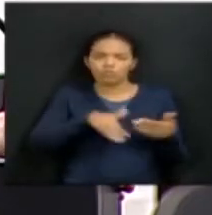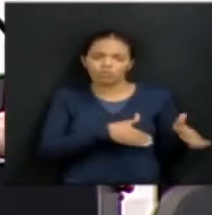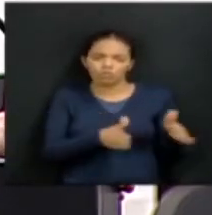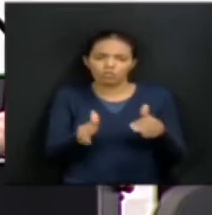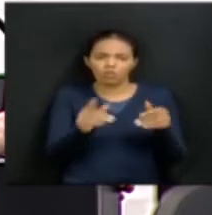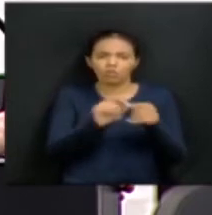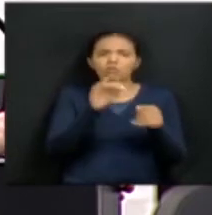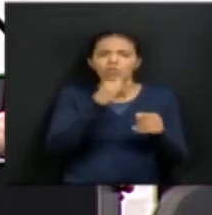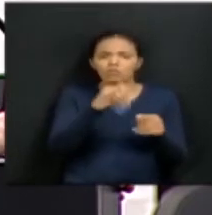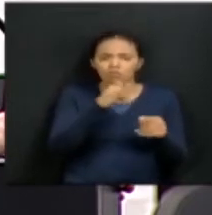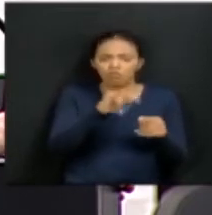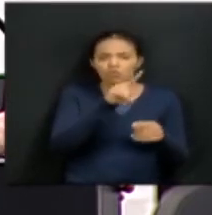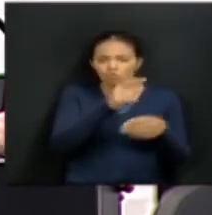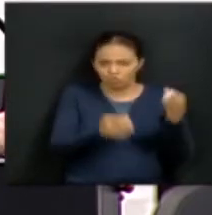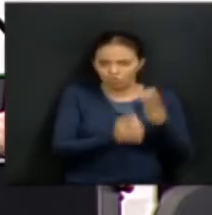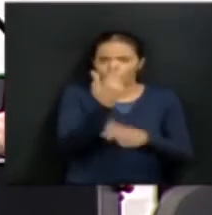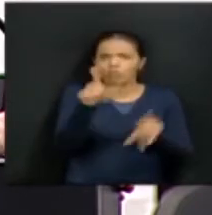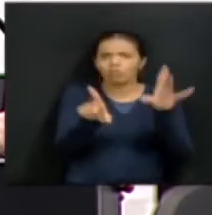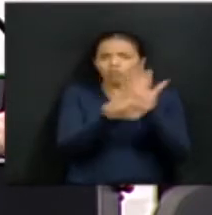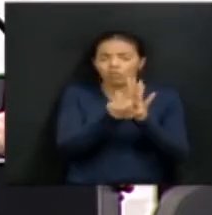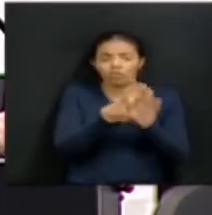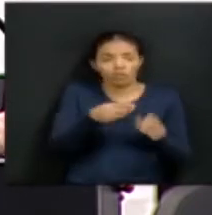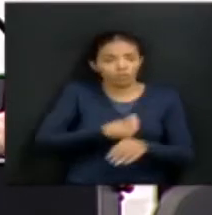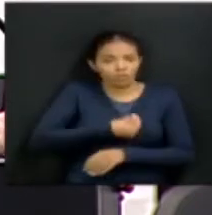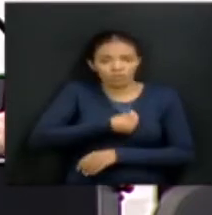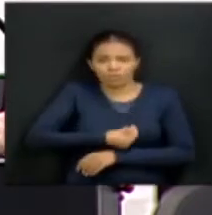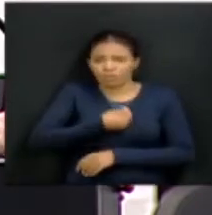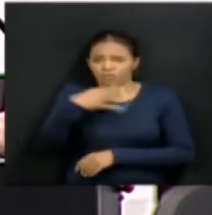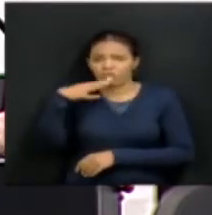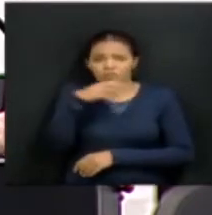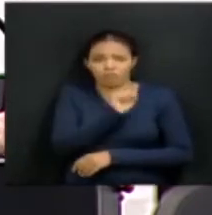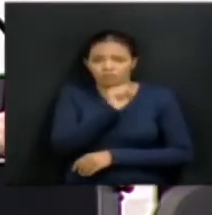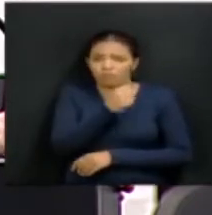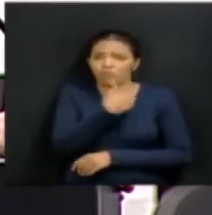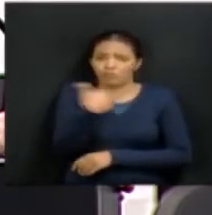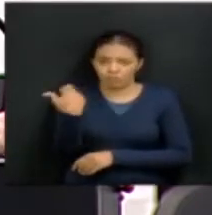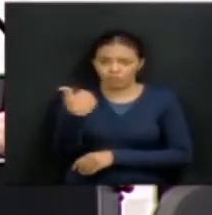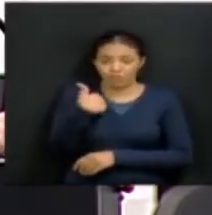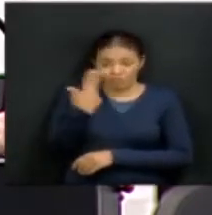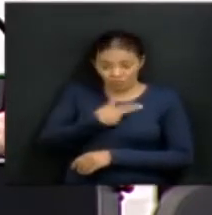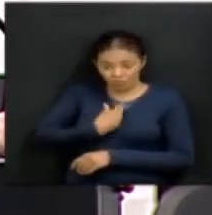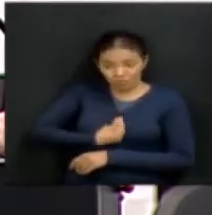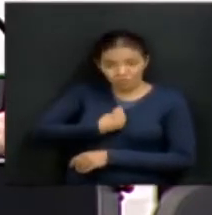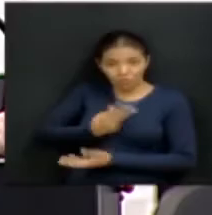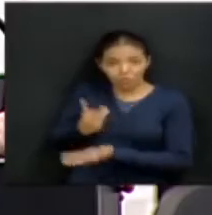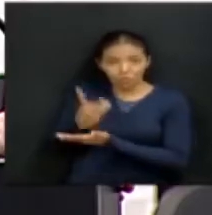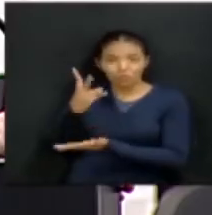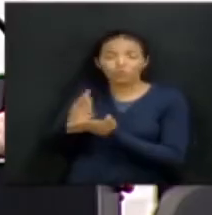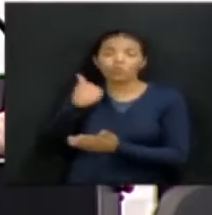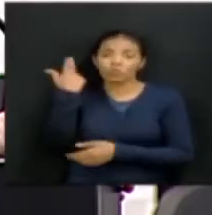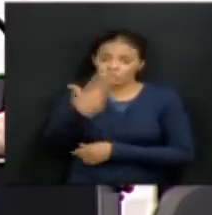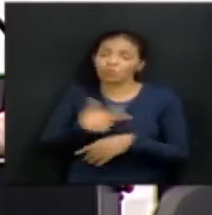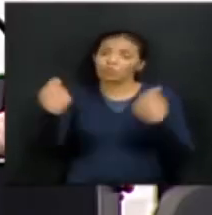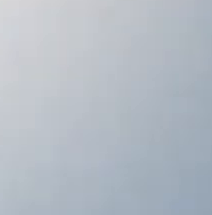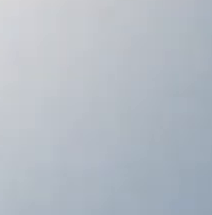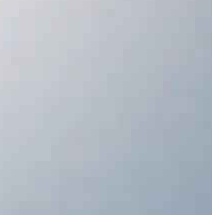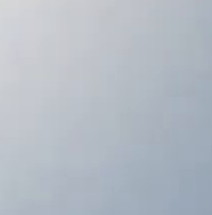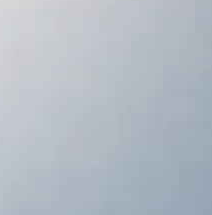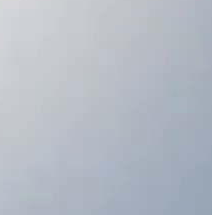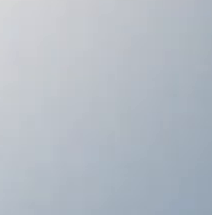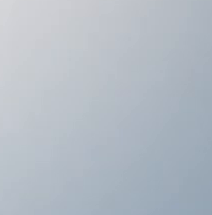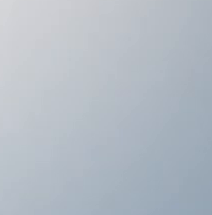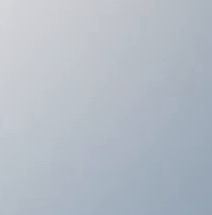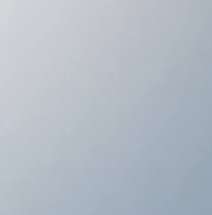tornou-se lei enfim a vida é passageira e cabe a nós que ficamos tentar nos fazer a justas